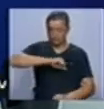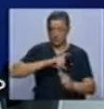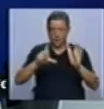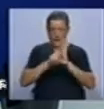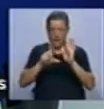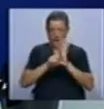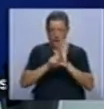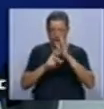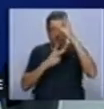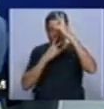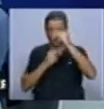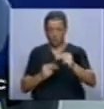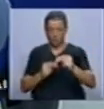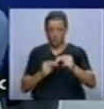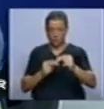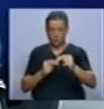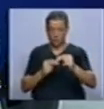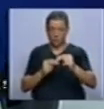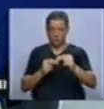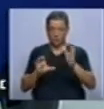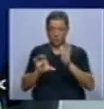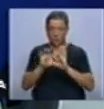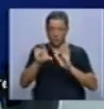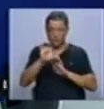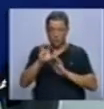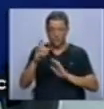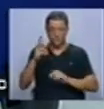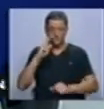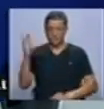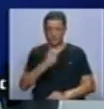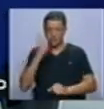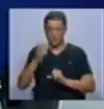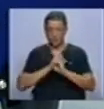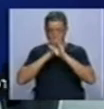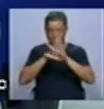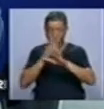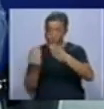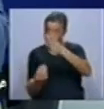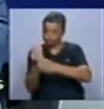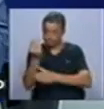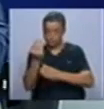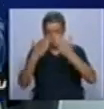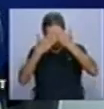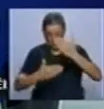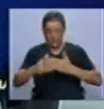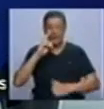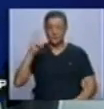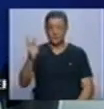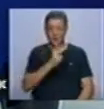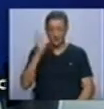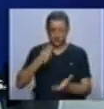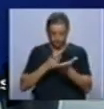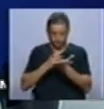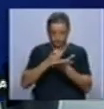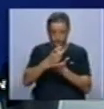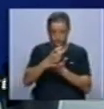planetária porque a Lua é considerado um corpo sem condições para a vida ou para dar origem à vida. Segundo ponto, estas criaturas vão